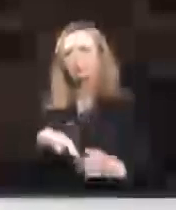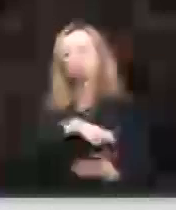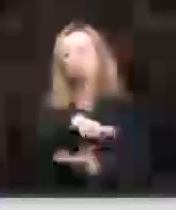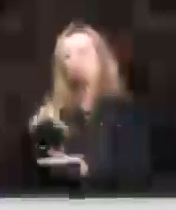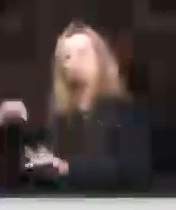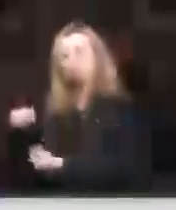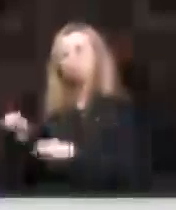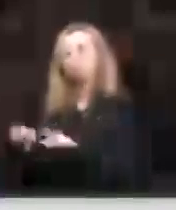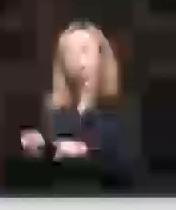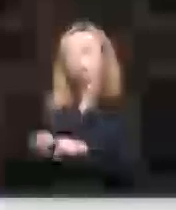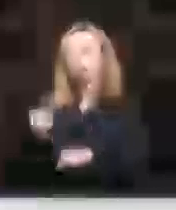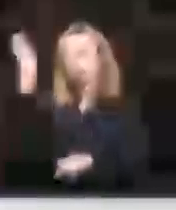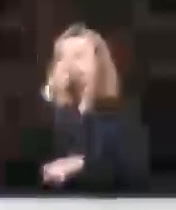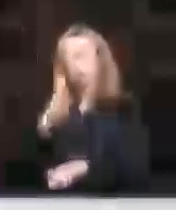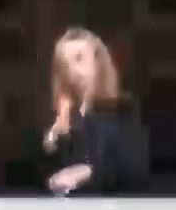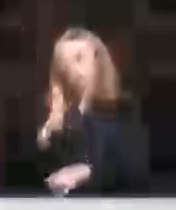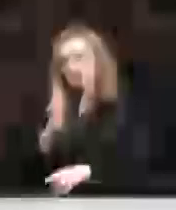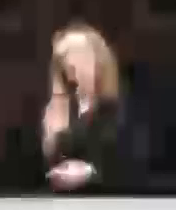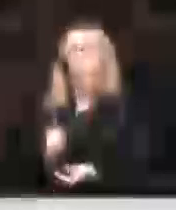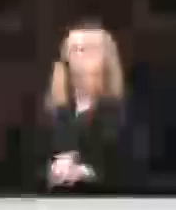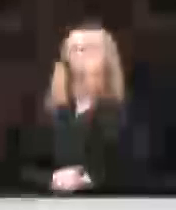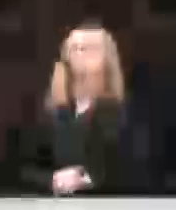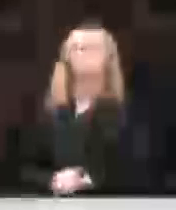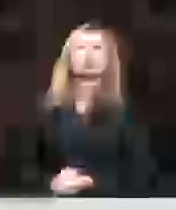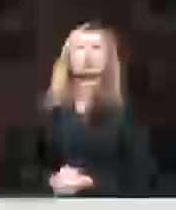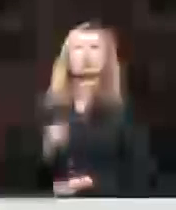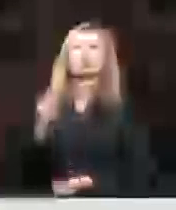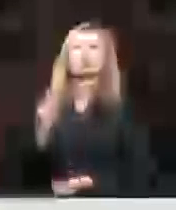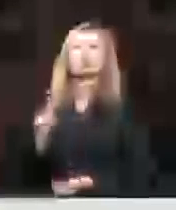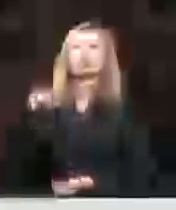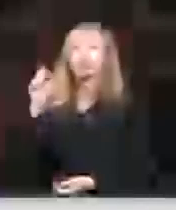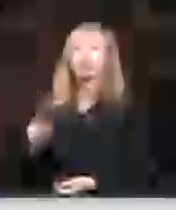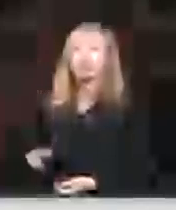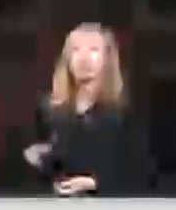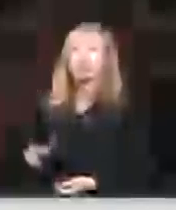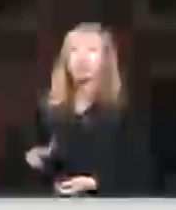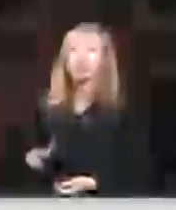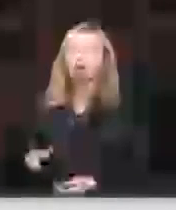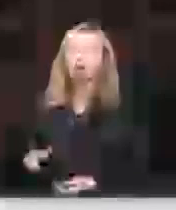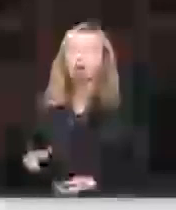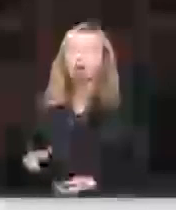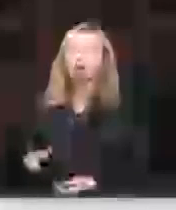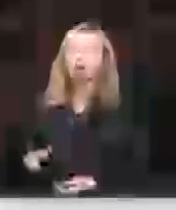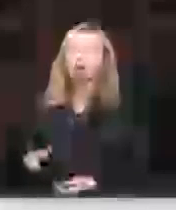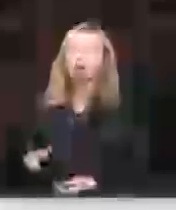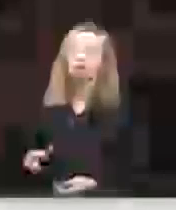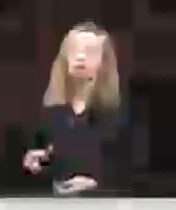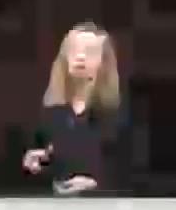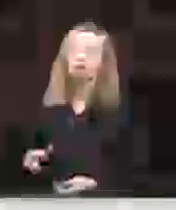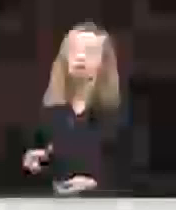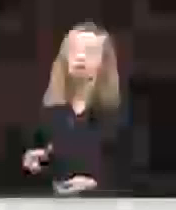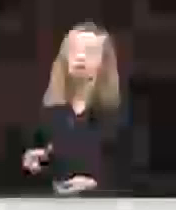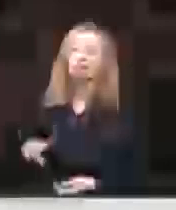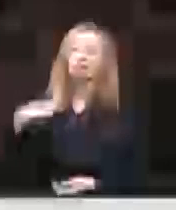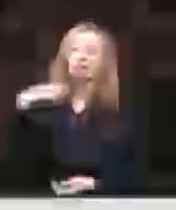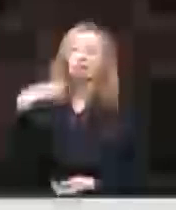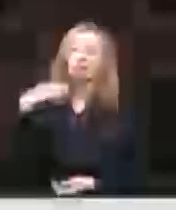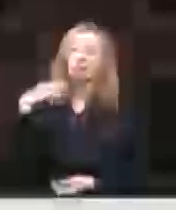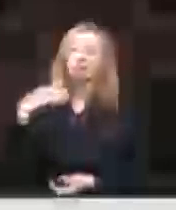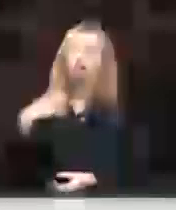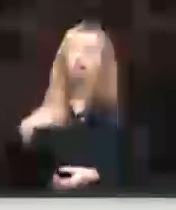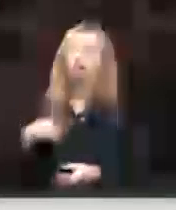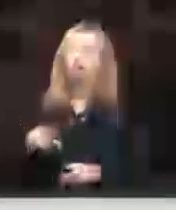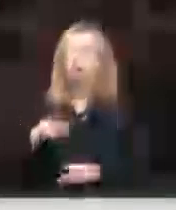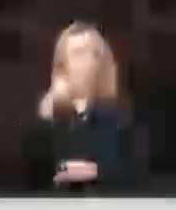Brasil, aquilo que será ou que é a poupança do trabalhador e dos servidores públicos. E ainda